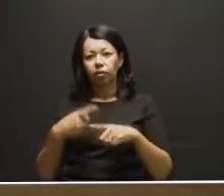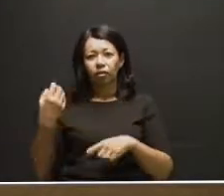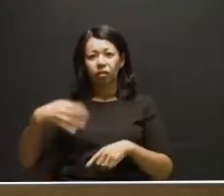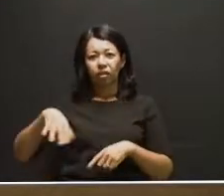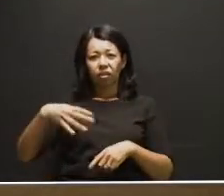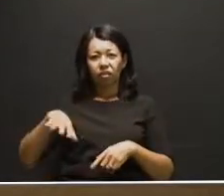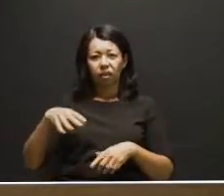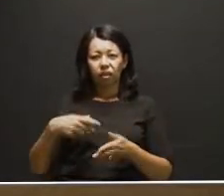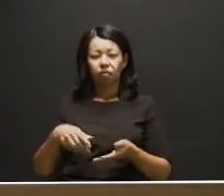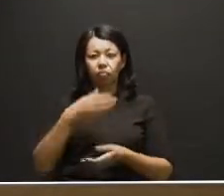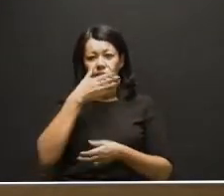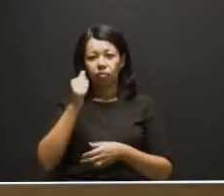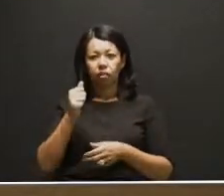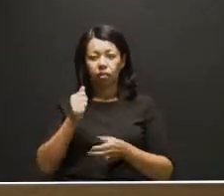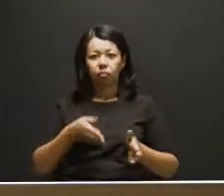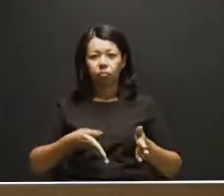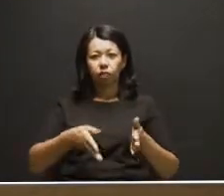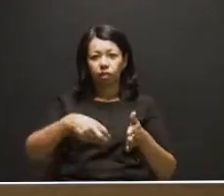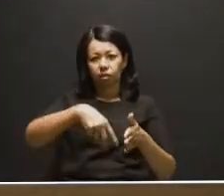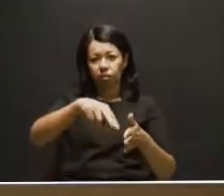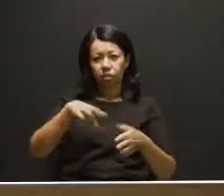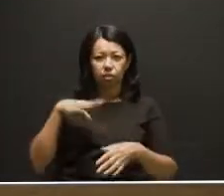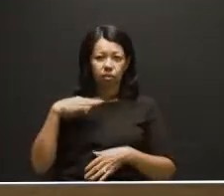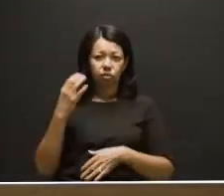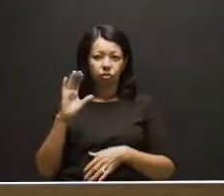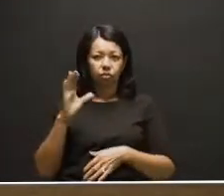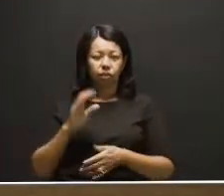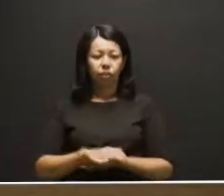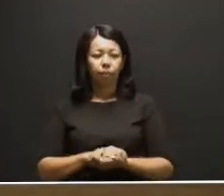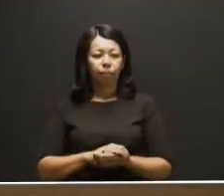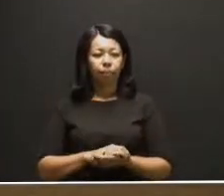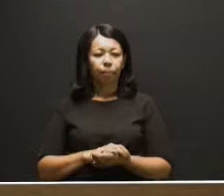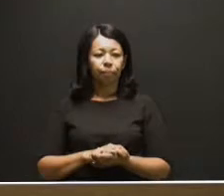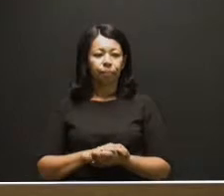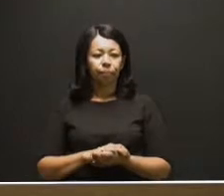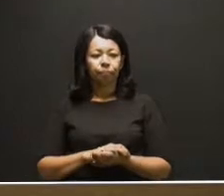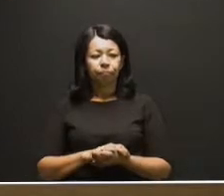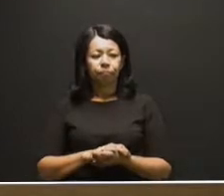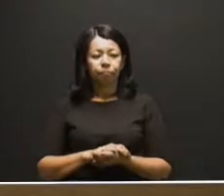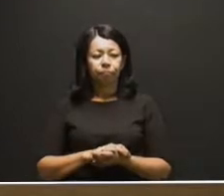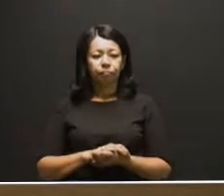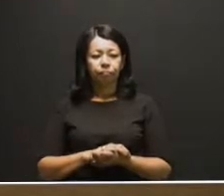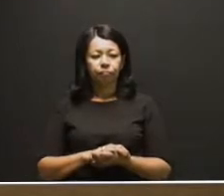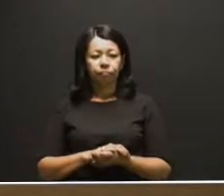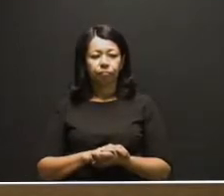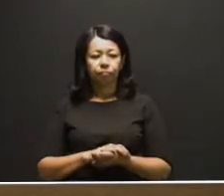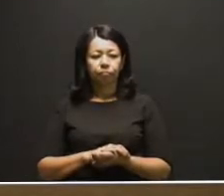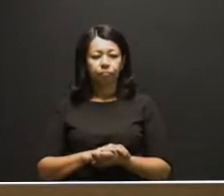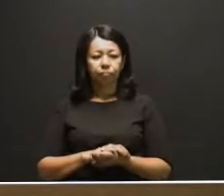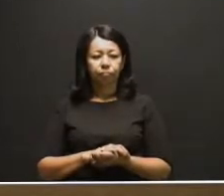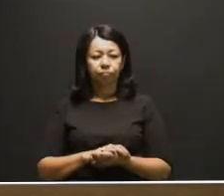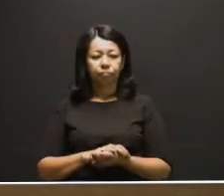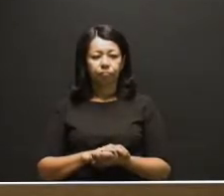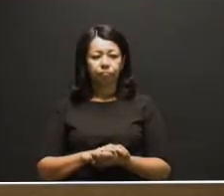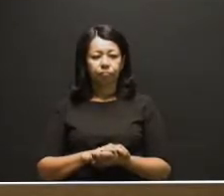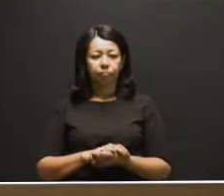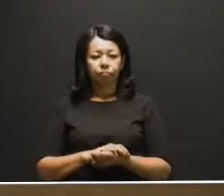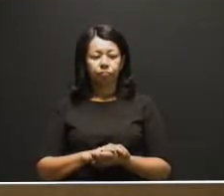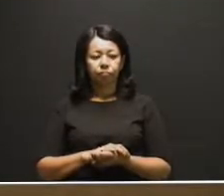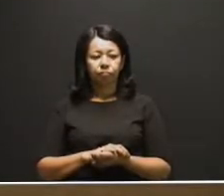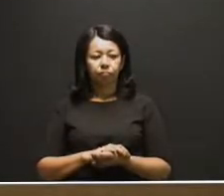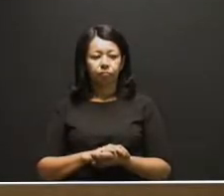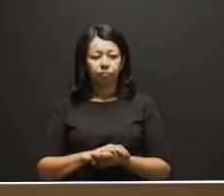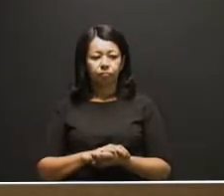consertar uma calçada na cidade de cubatão talvez desculpa brincadeira mas também seja as calçadas mais